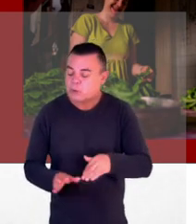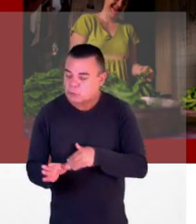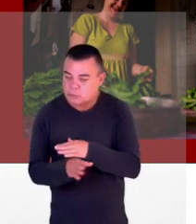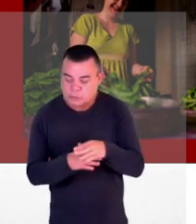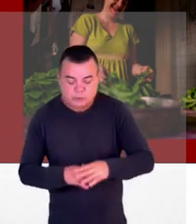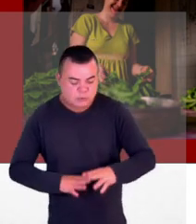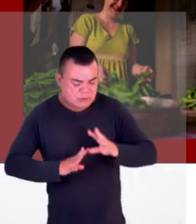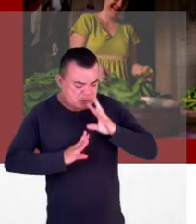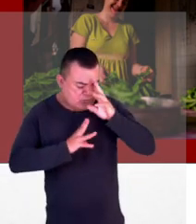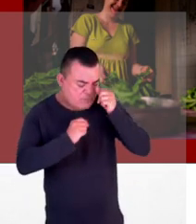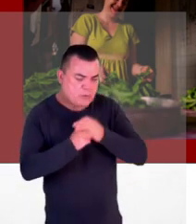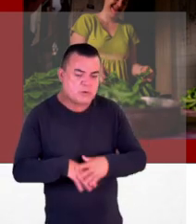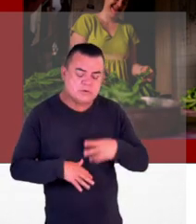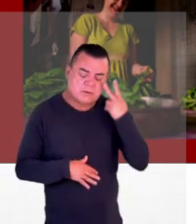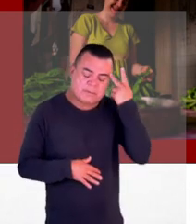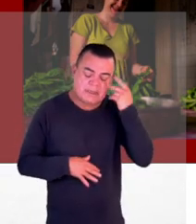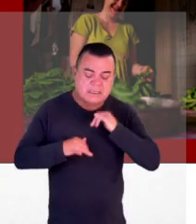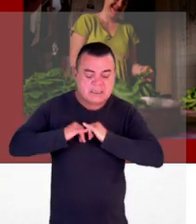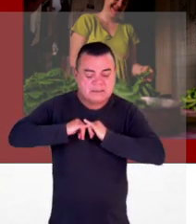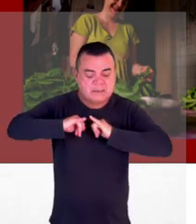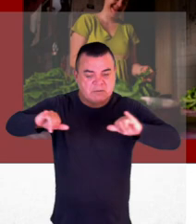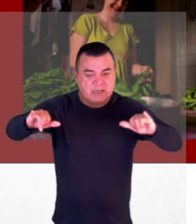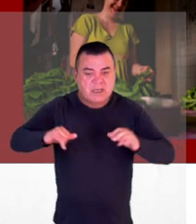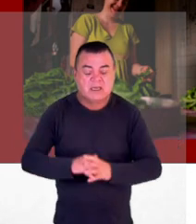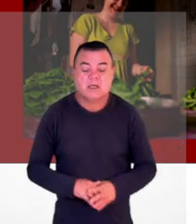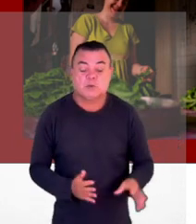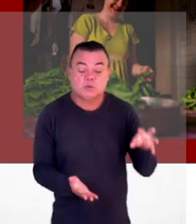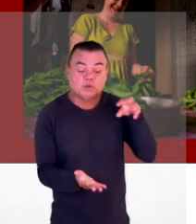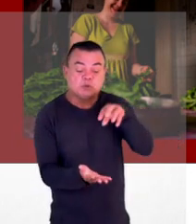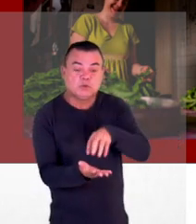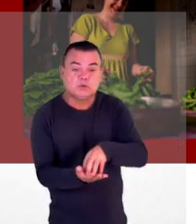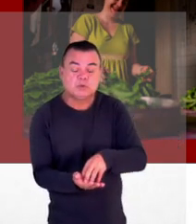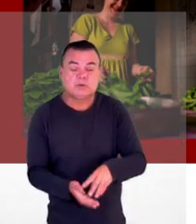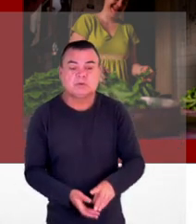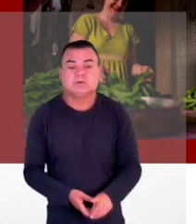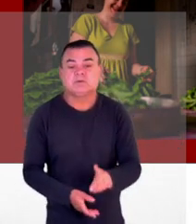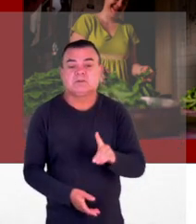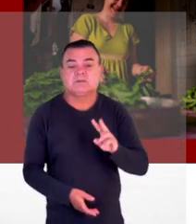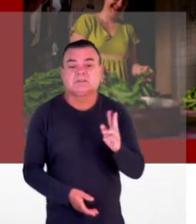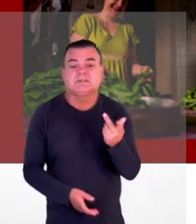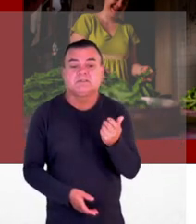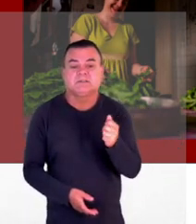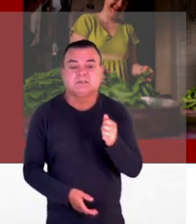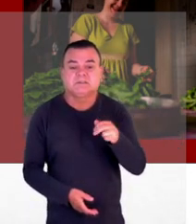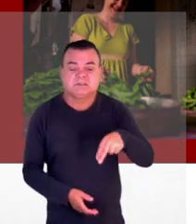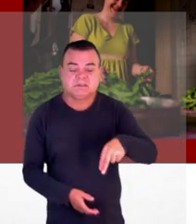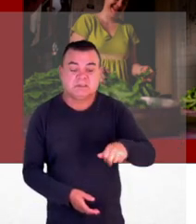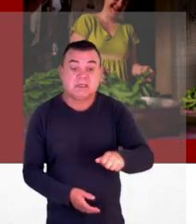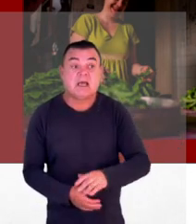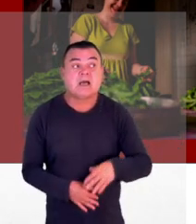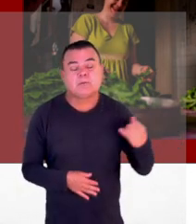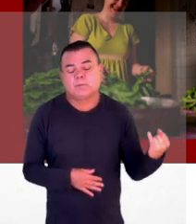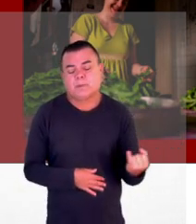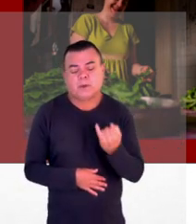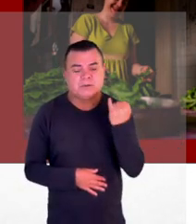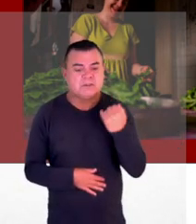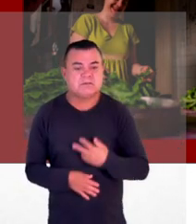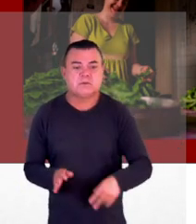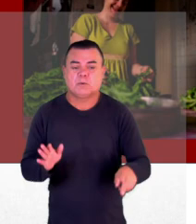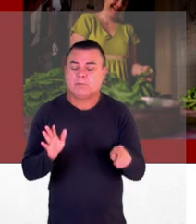divulgando o o o o núcleo Dana a a importância do próprio do próprio conselho